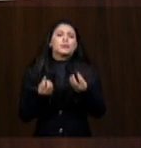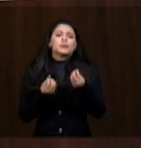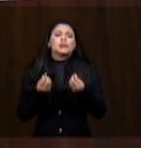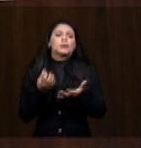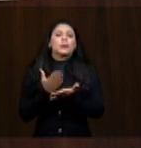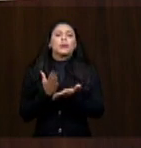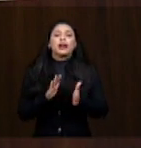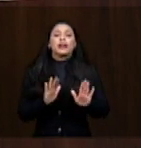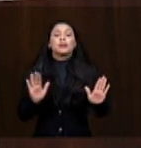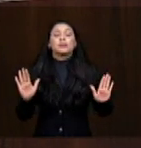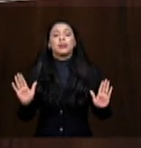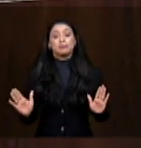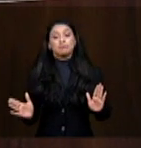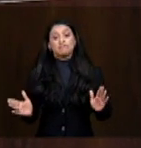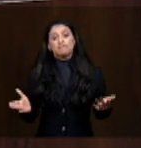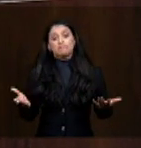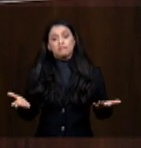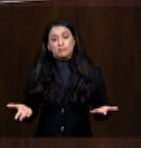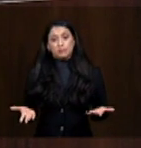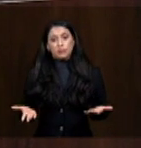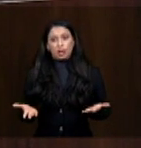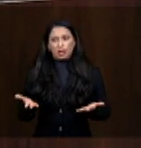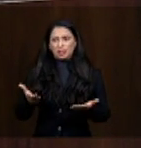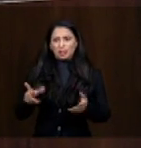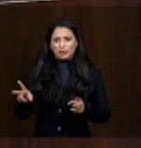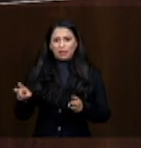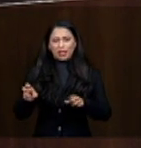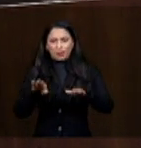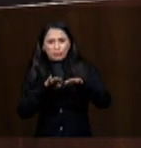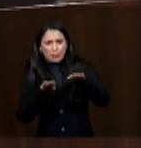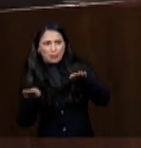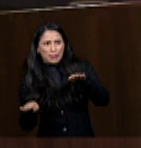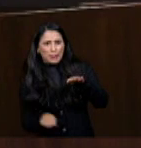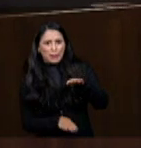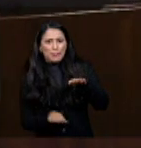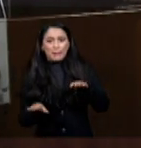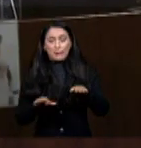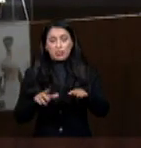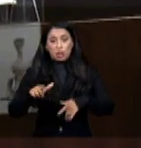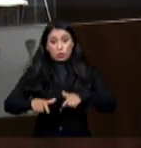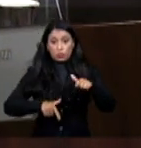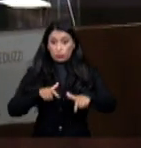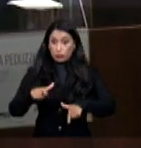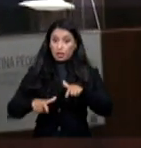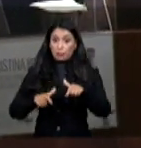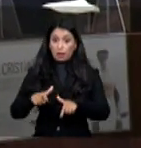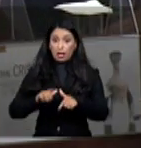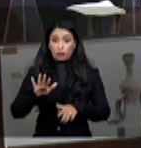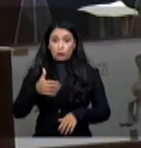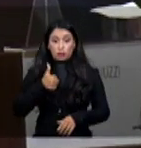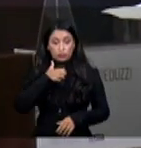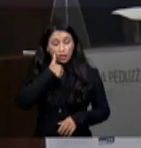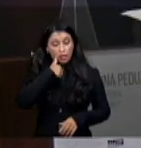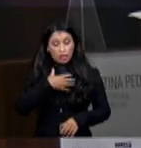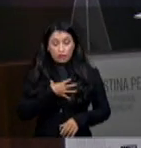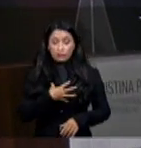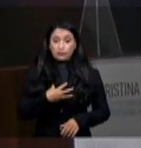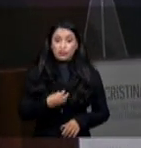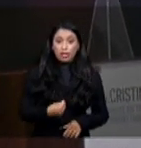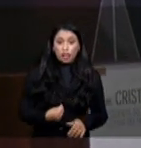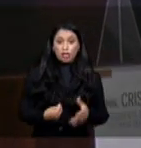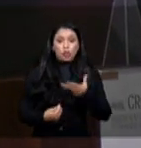também é a disparidade entre períodos de licença no campo do trabalho maternidade e paternidade